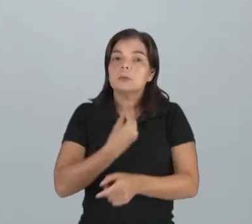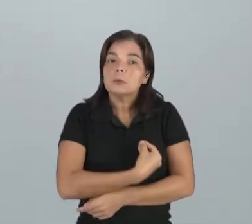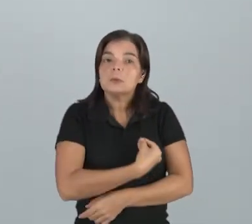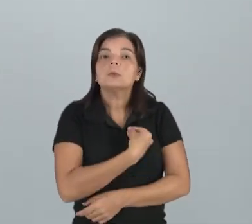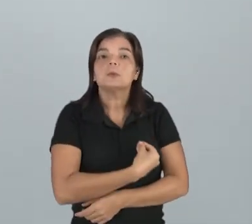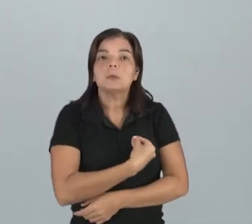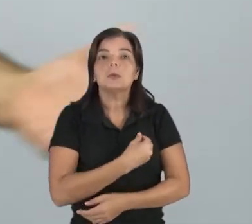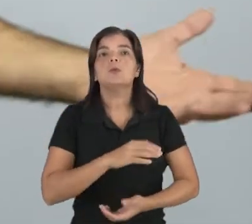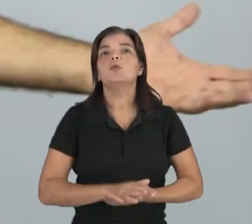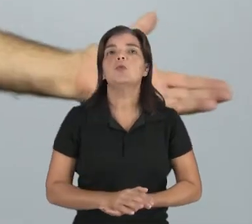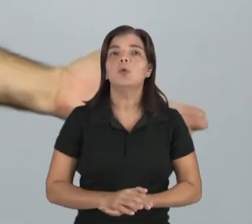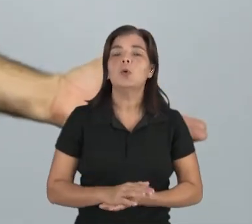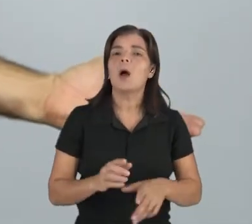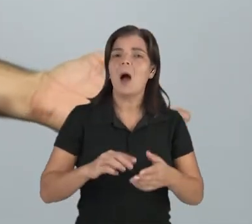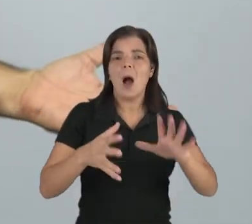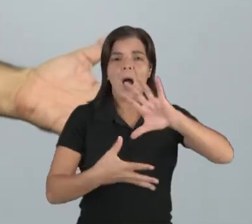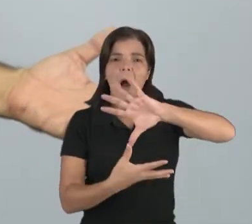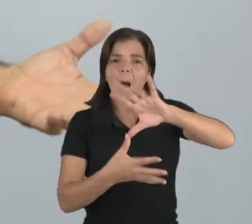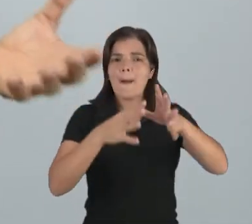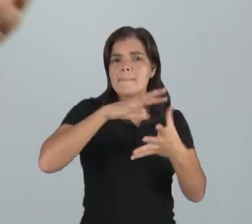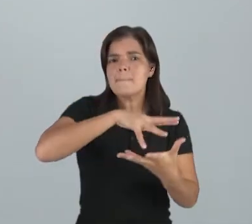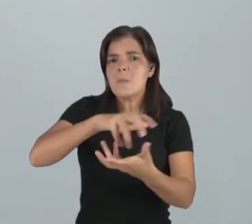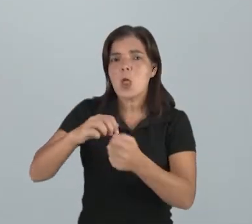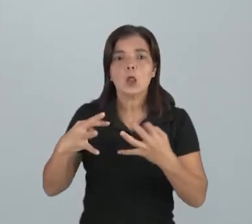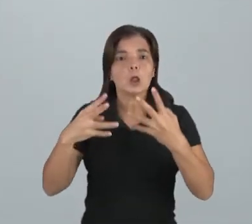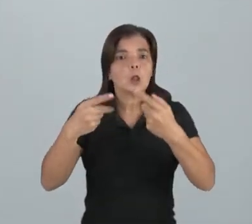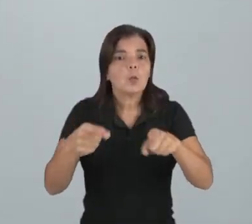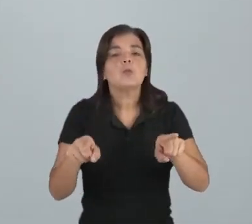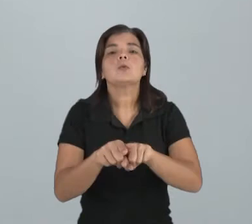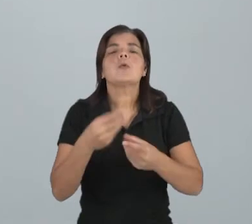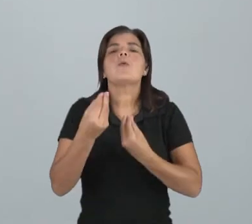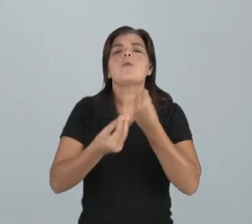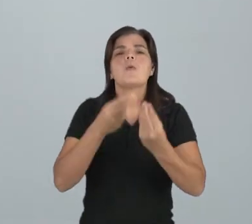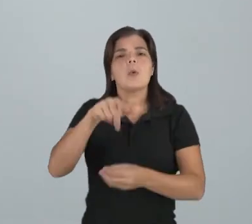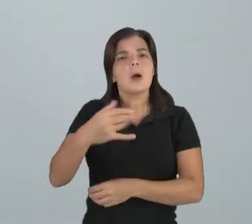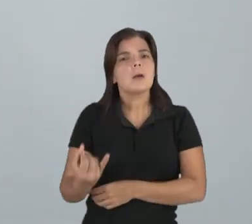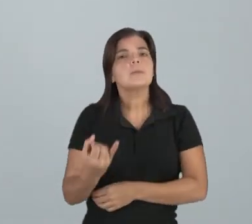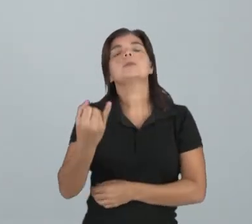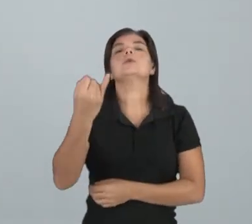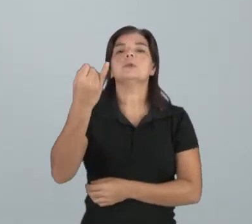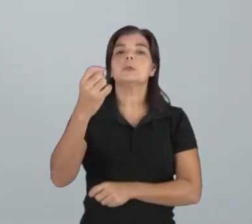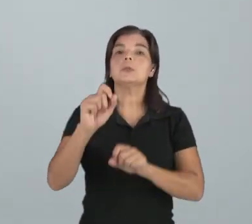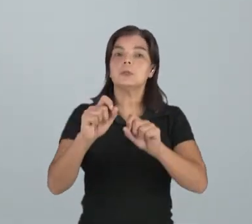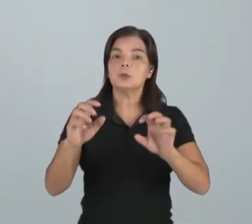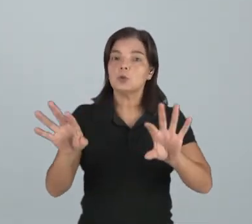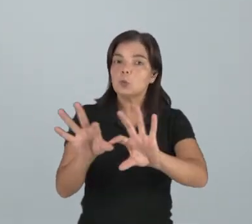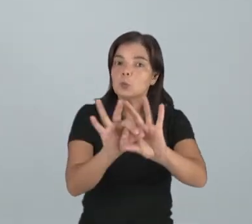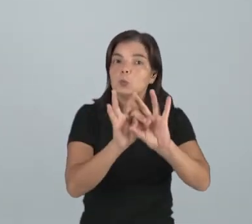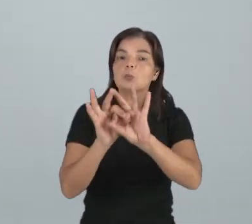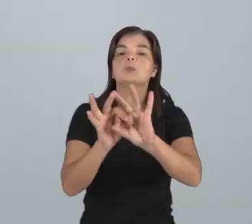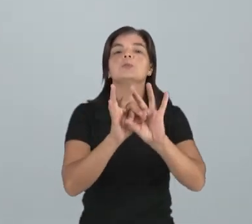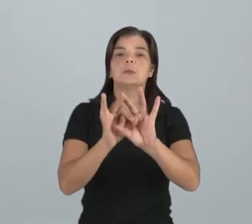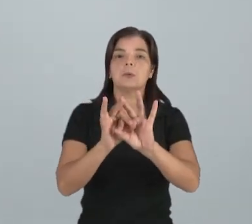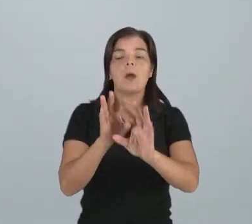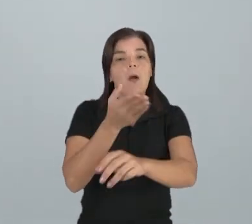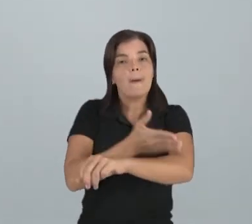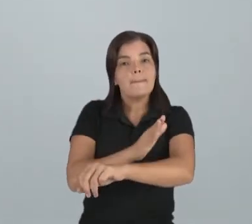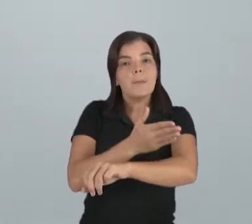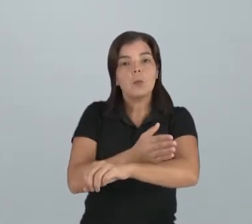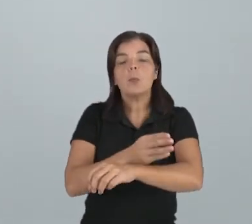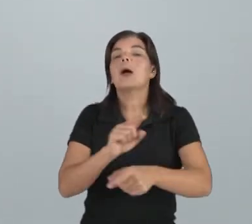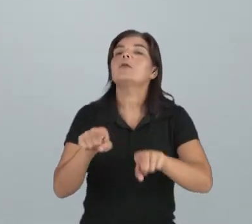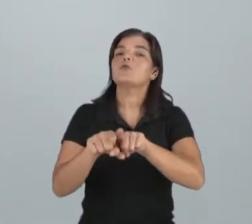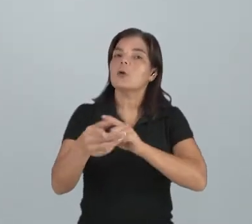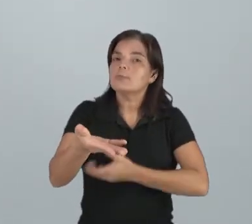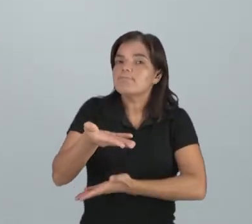vivendo, em que a pandemia afeta todos nós, olha, como é importante as religiões se unirem e praticarem o